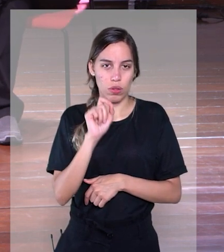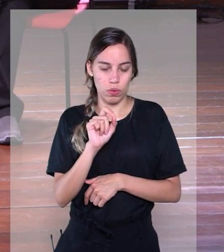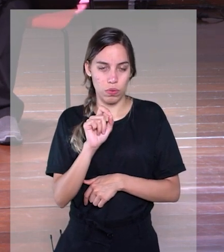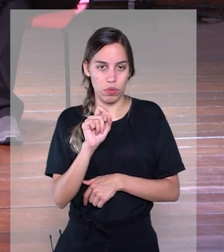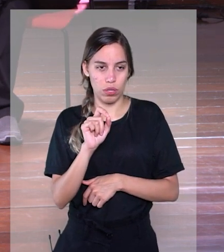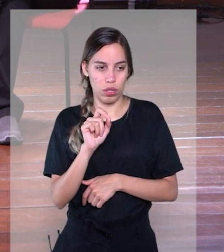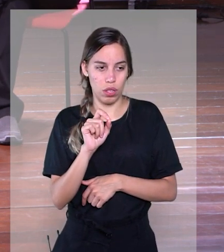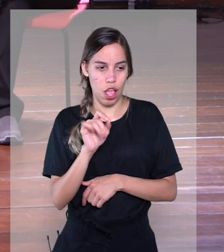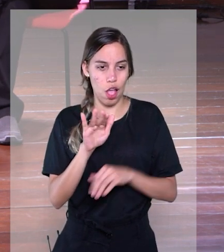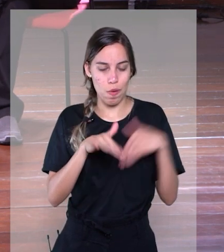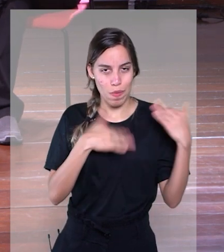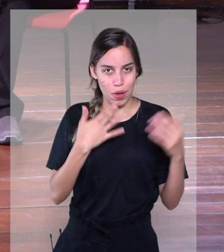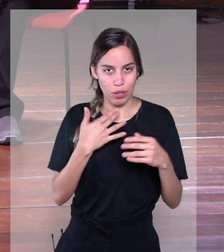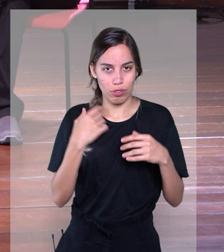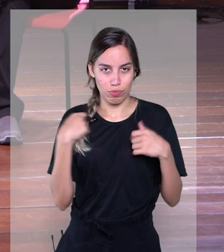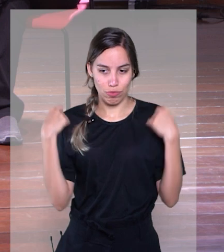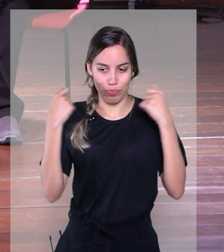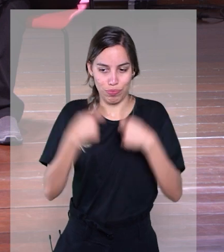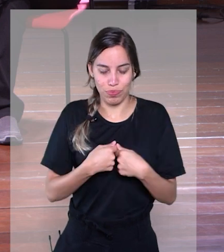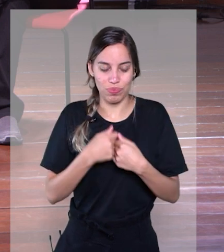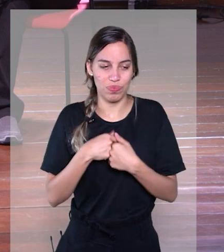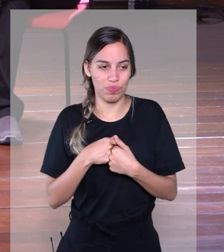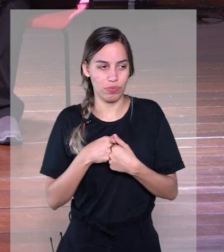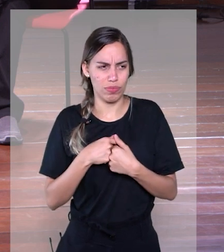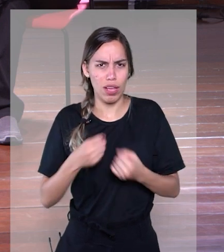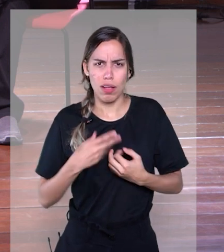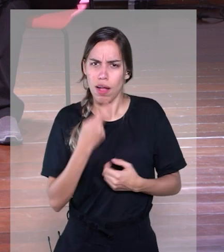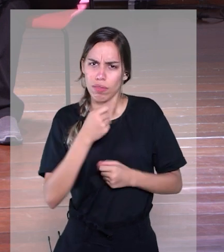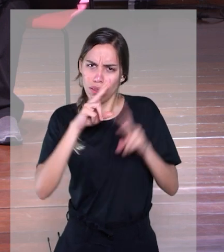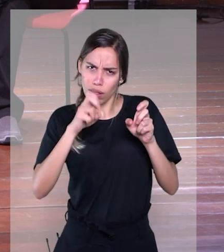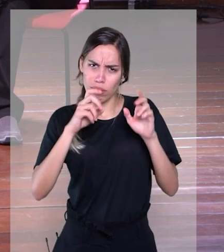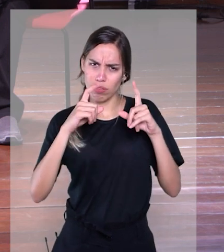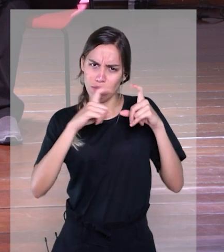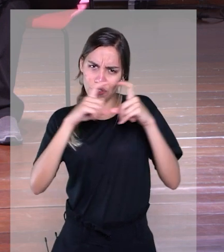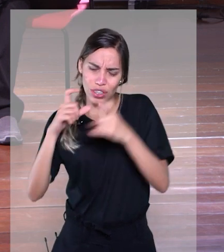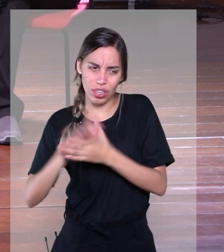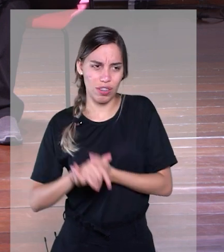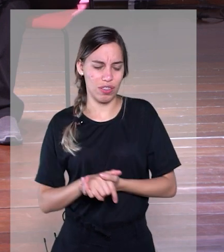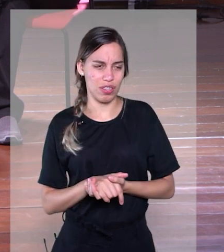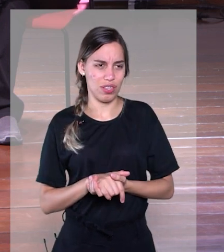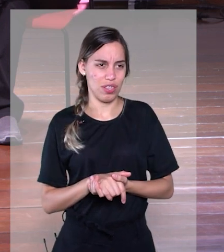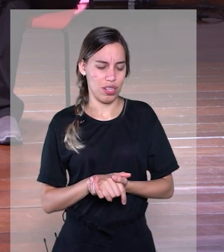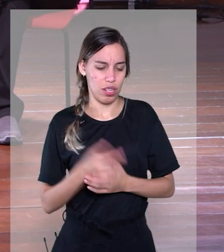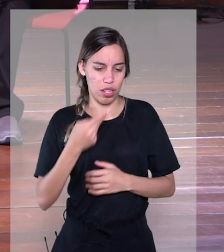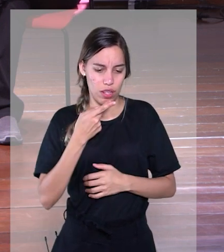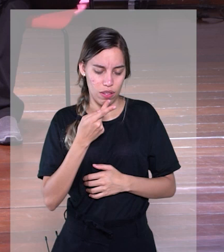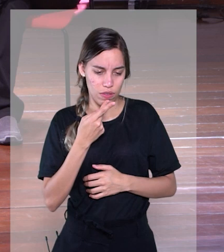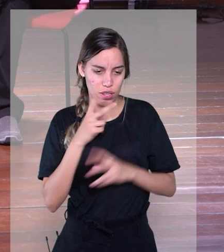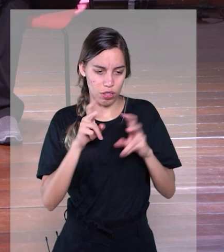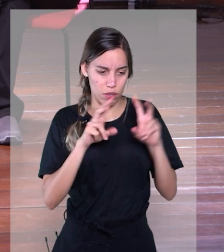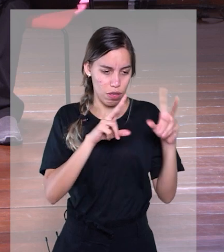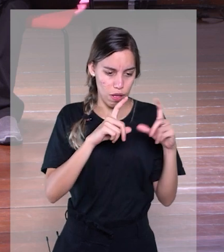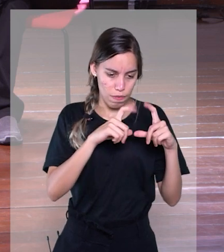Os Mortos de Sobrecasaca, é um poema que fala muito de fotografia, né? Do álbum de fotografias,